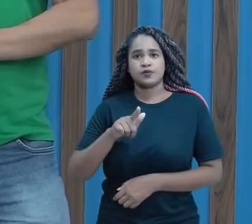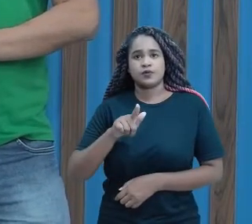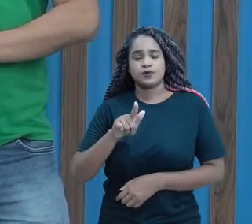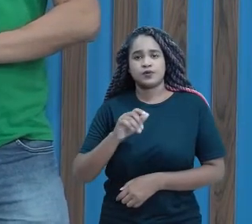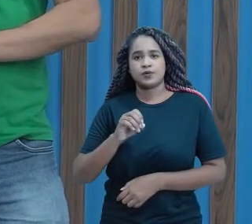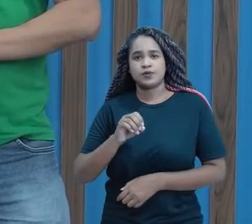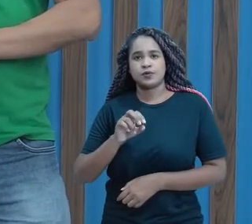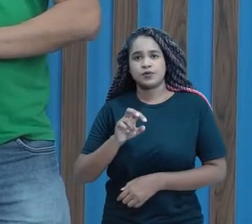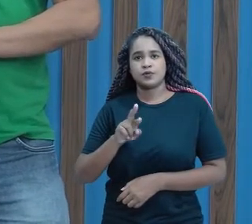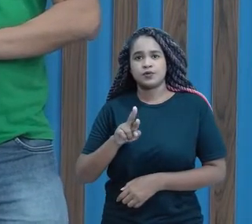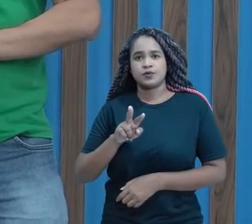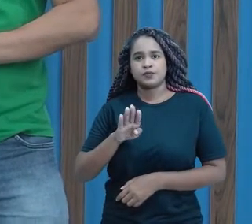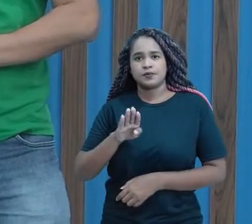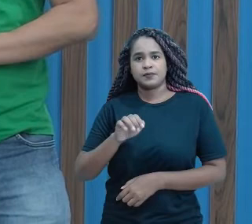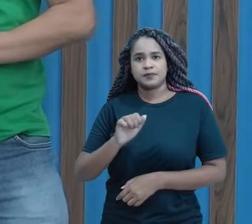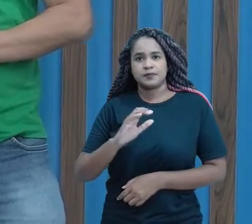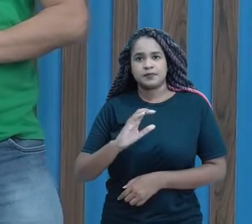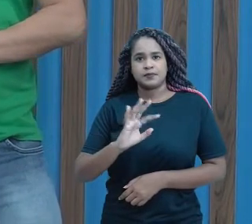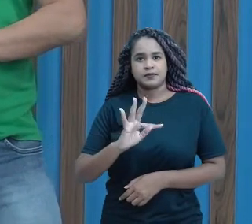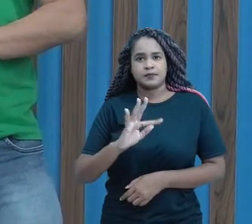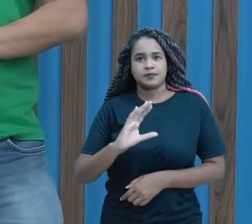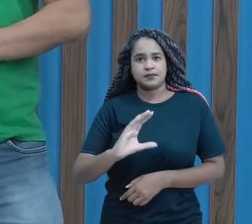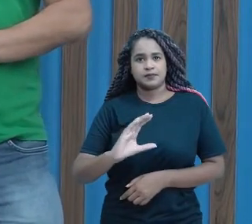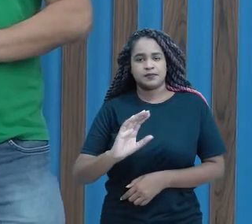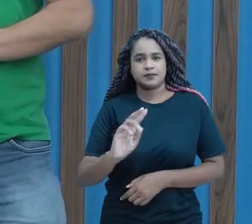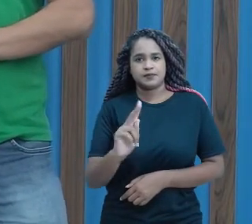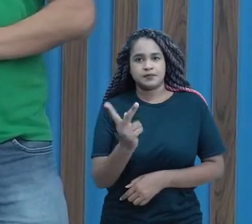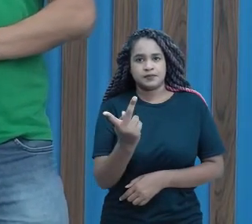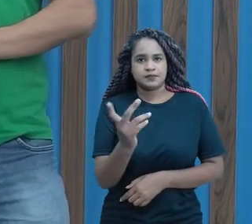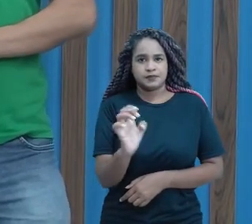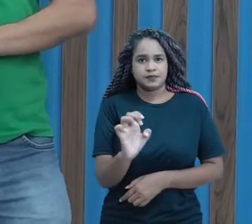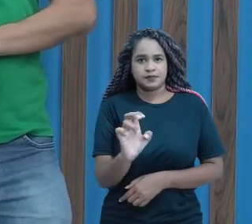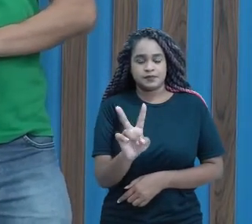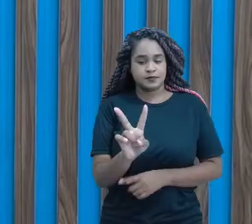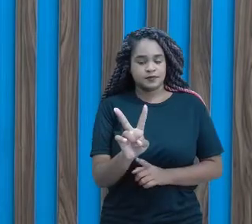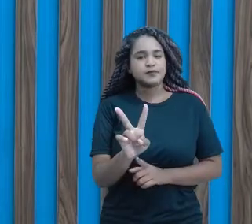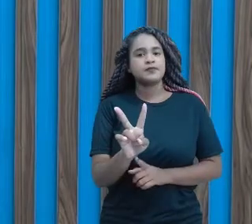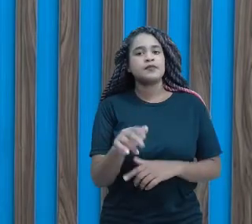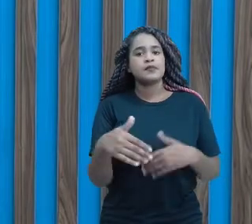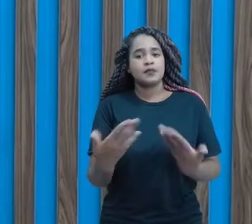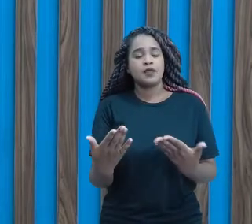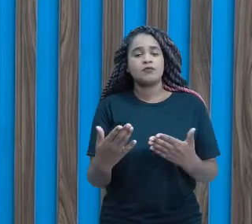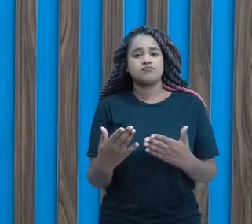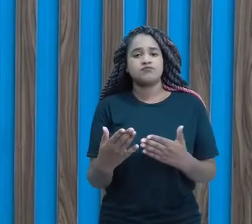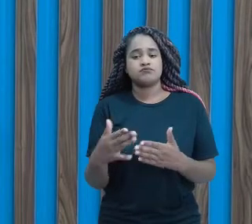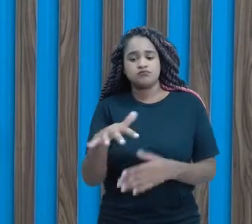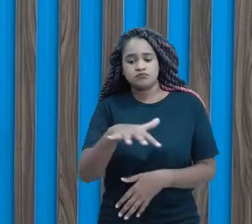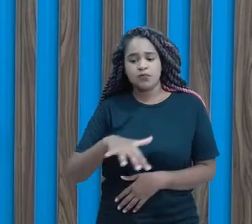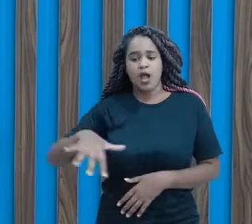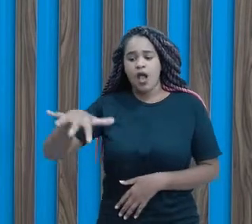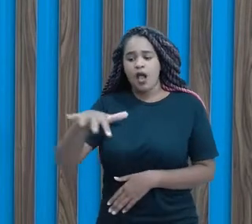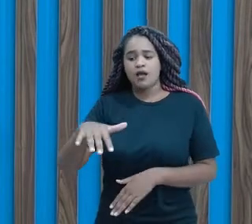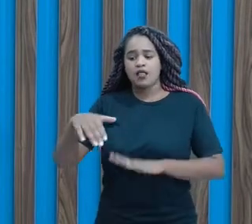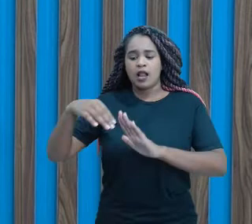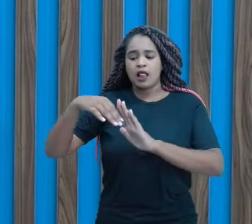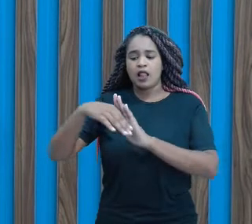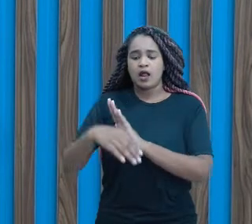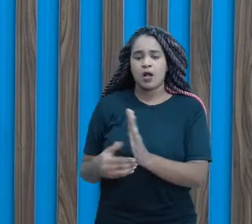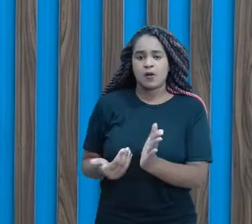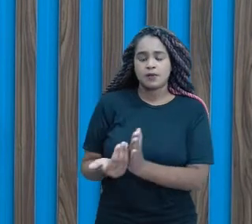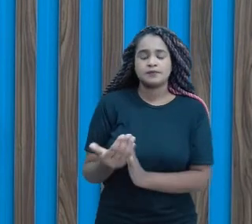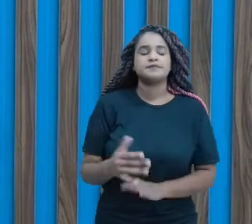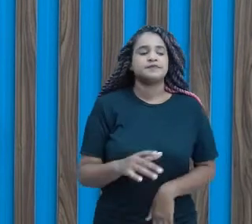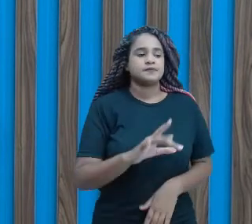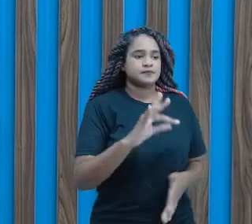a União Soviética vai mostrar realmente essa cara de um certo enfraquecimento, não é isso? Inclusive, existem algumas críticas, né,